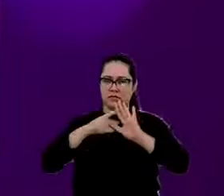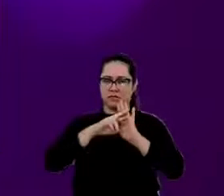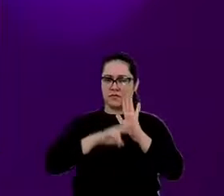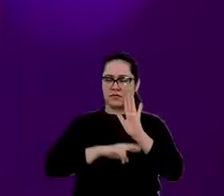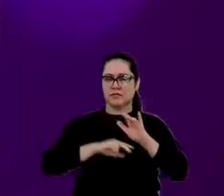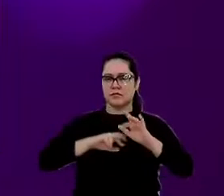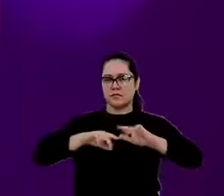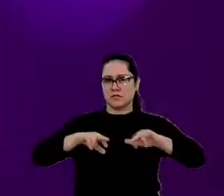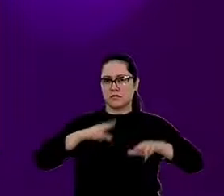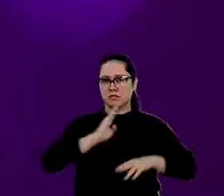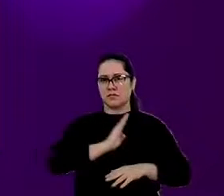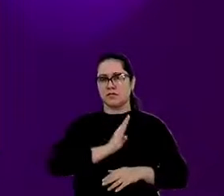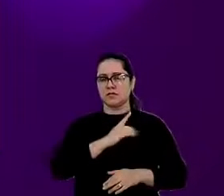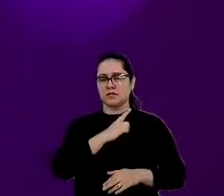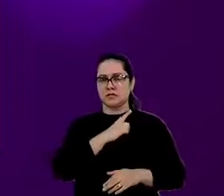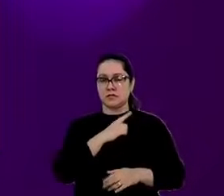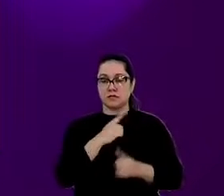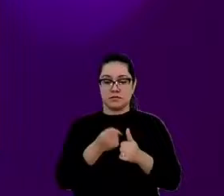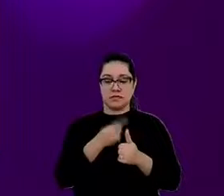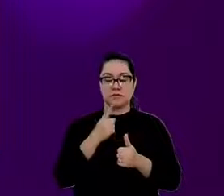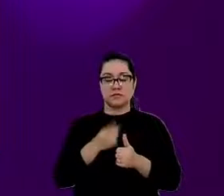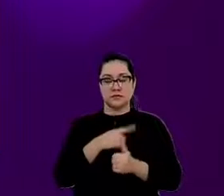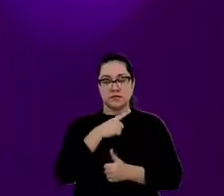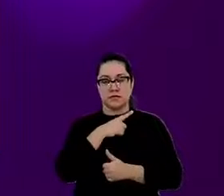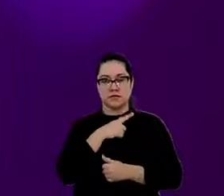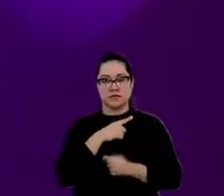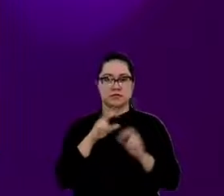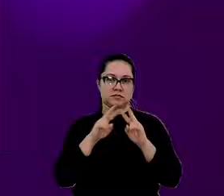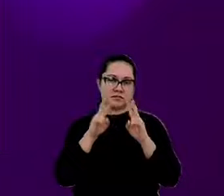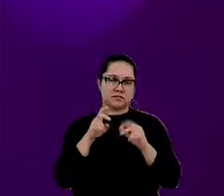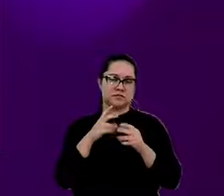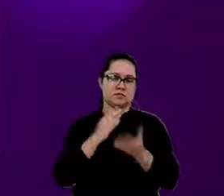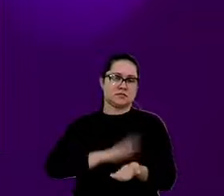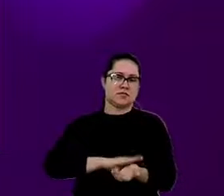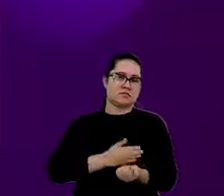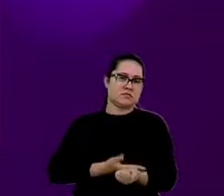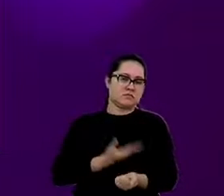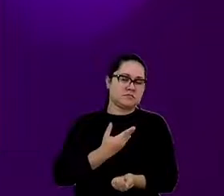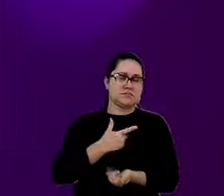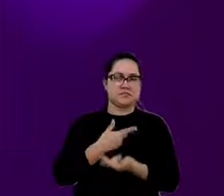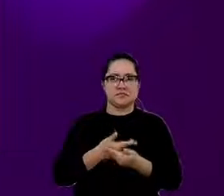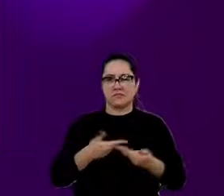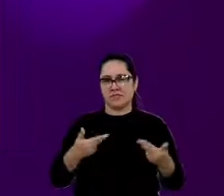cardiologia, a primeira recomendação quando a gente vai tratar de hipertensão, dislipidemia,